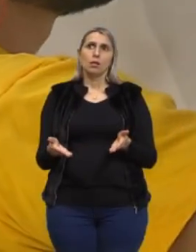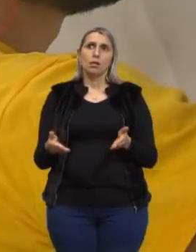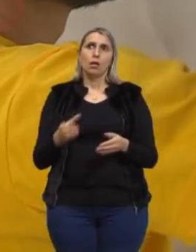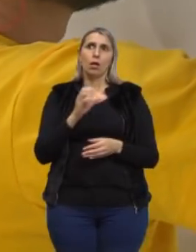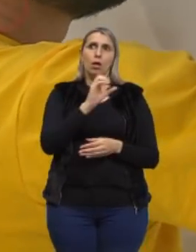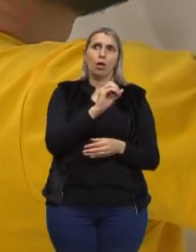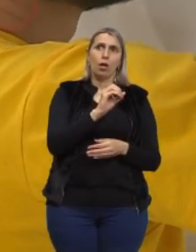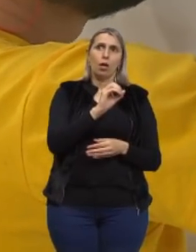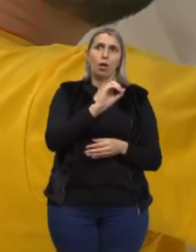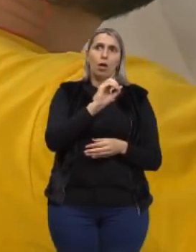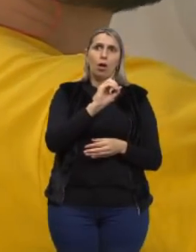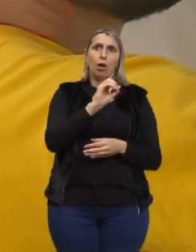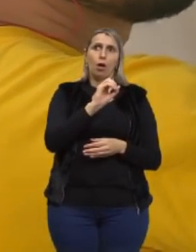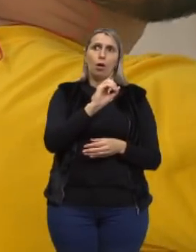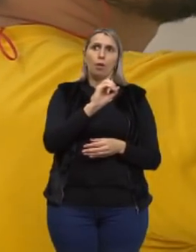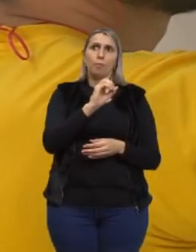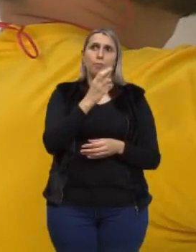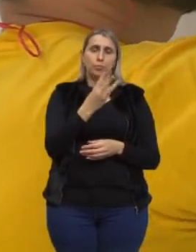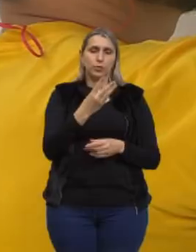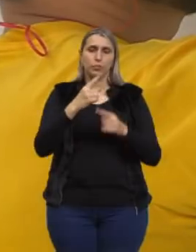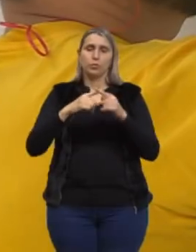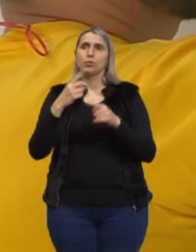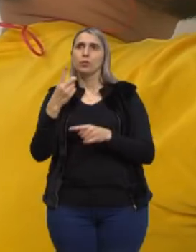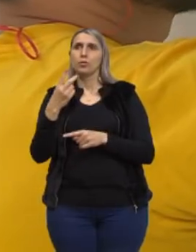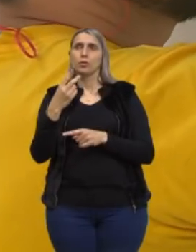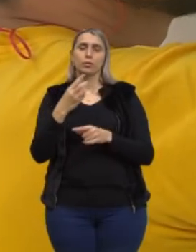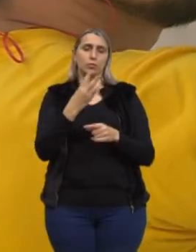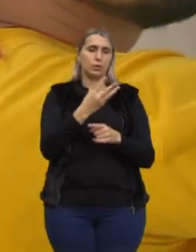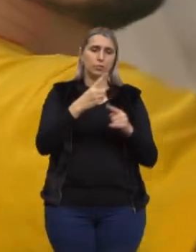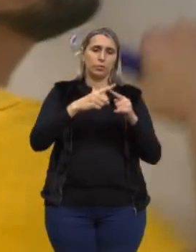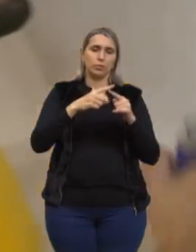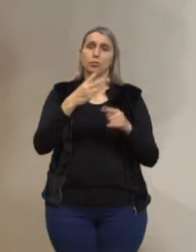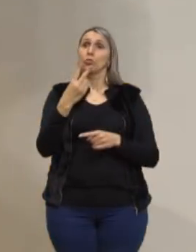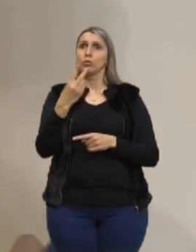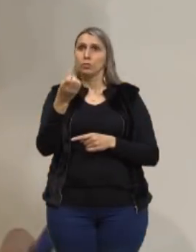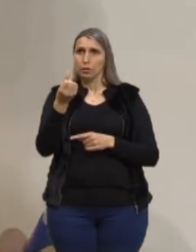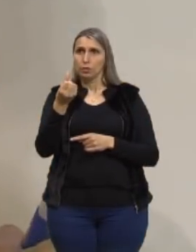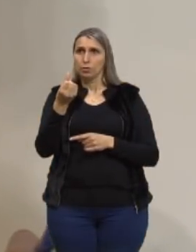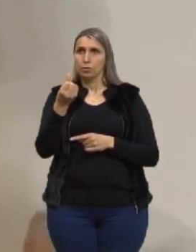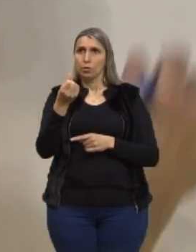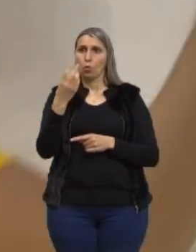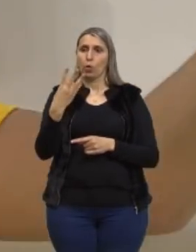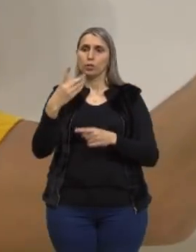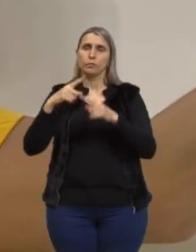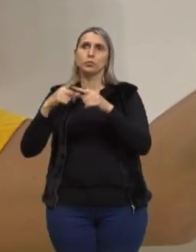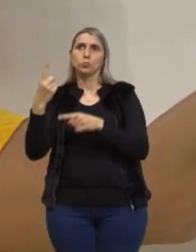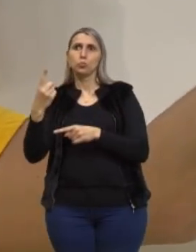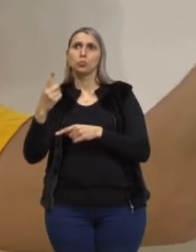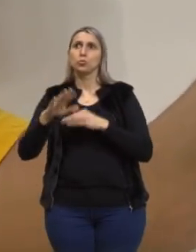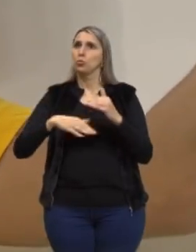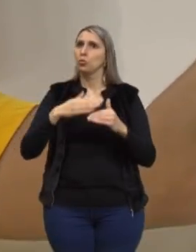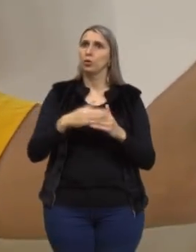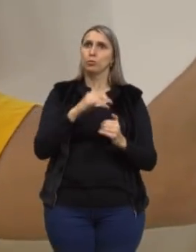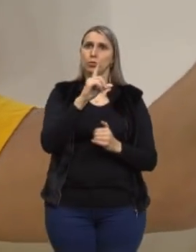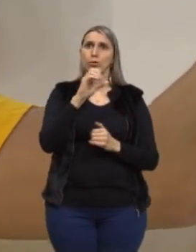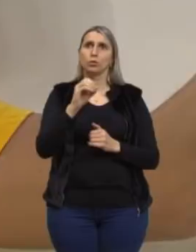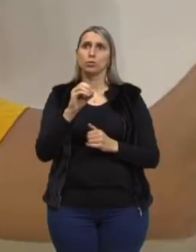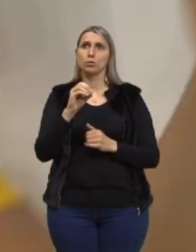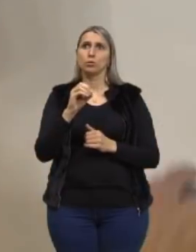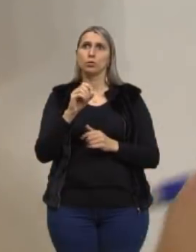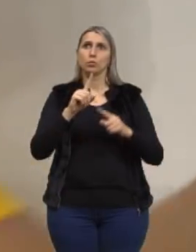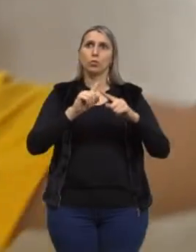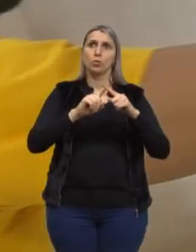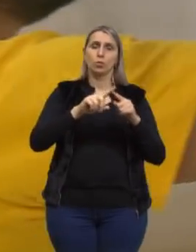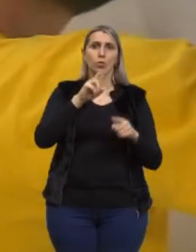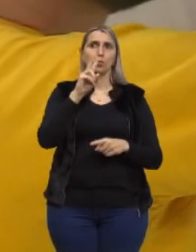três vezes 26 4 x 114 quantos tem aqui total 10 que número 1 x 2